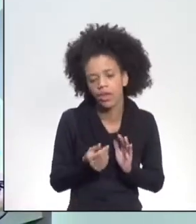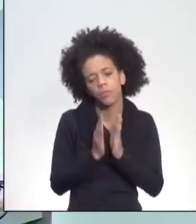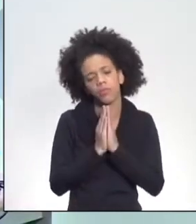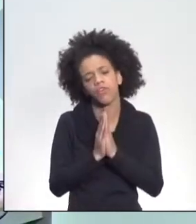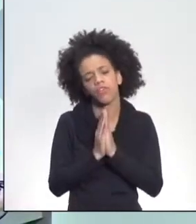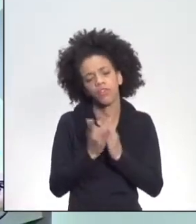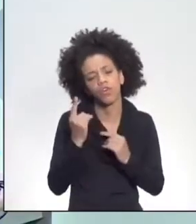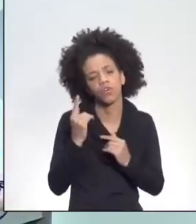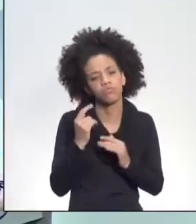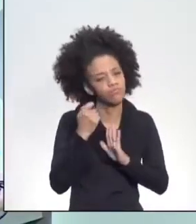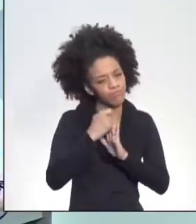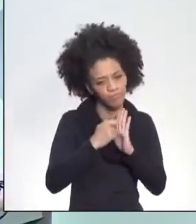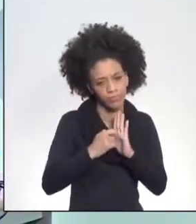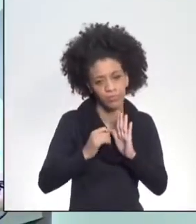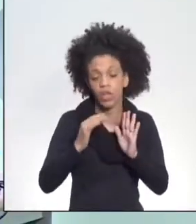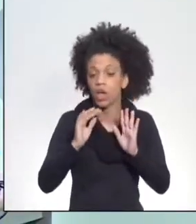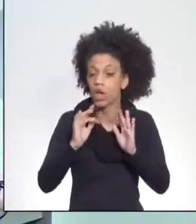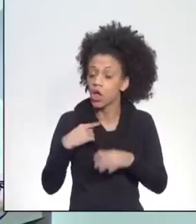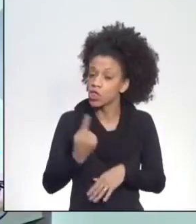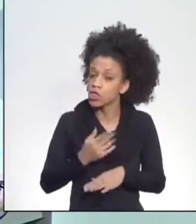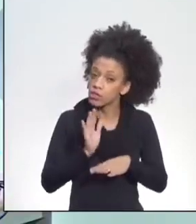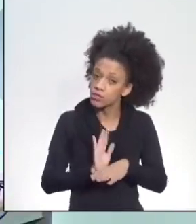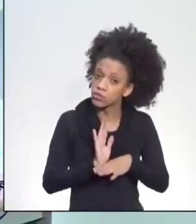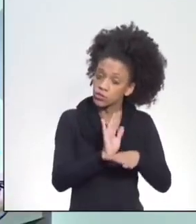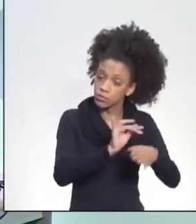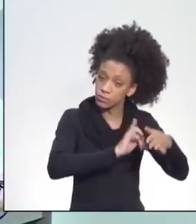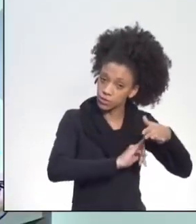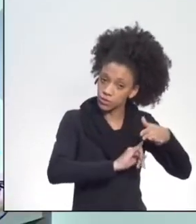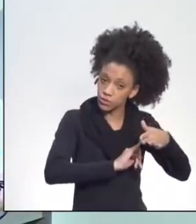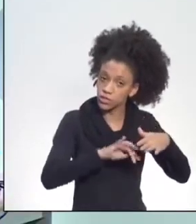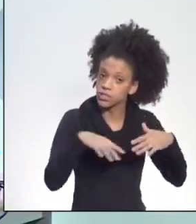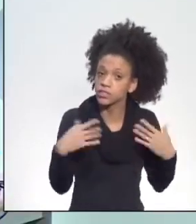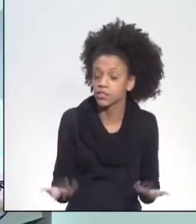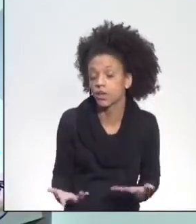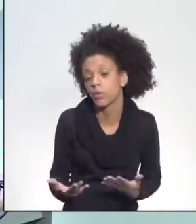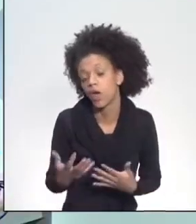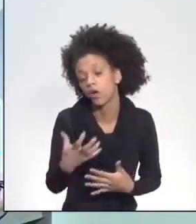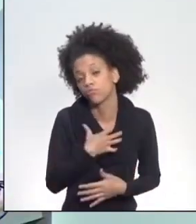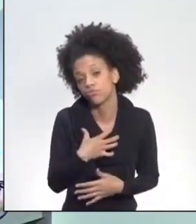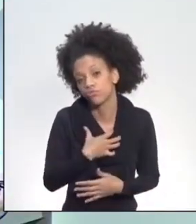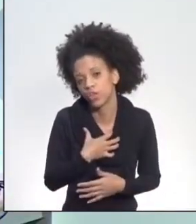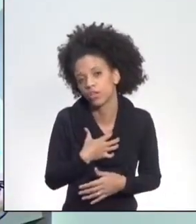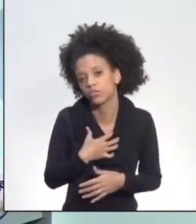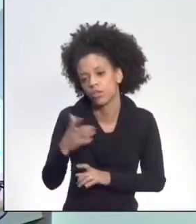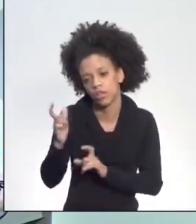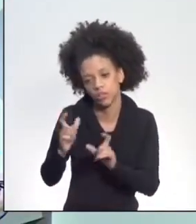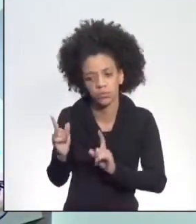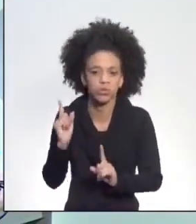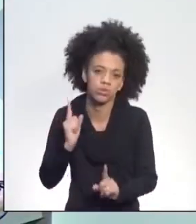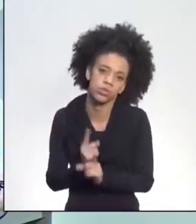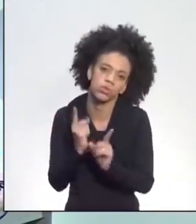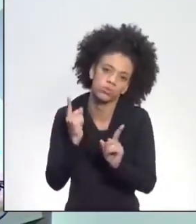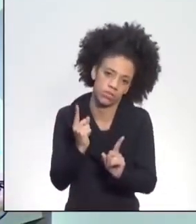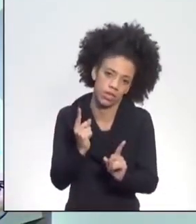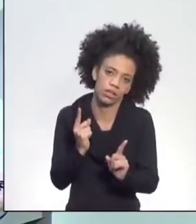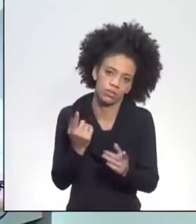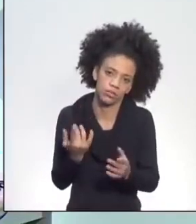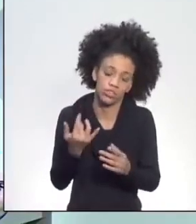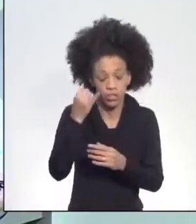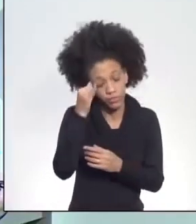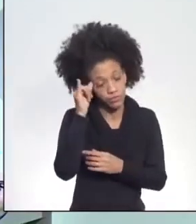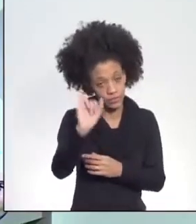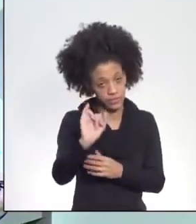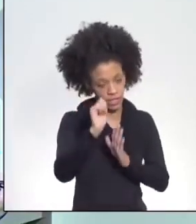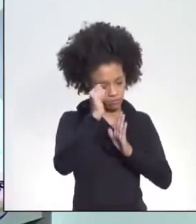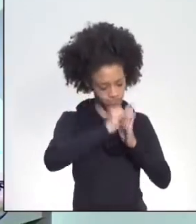nós ajudamos instituições. Né? Então, assim, era uma forma que as pessoas até encontraram, né, de evitar